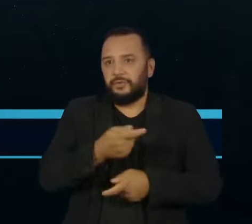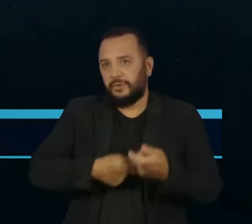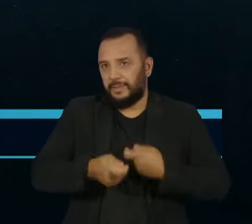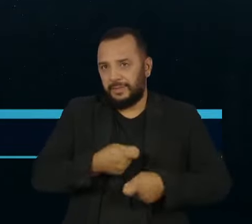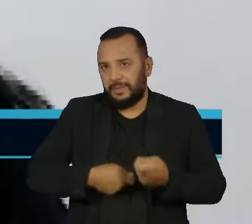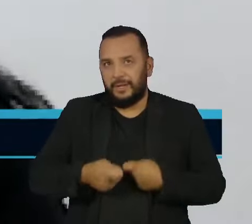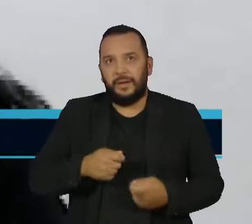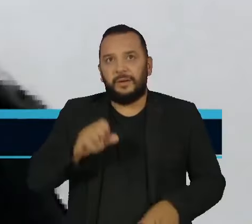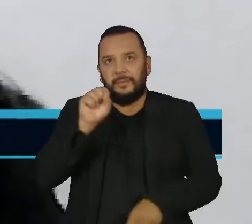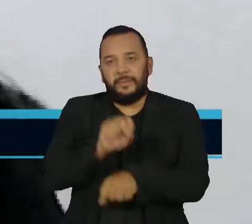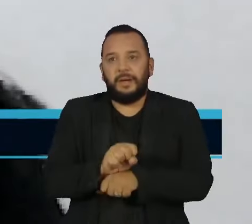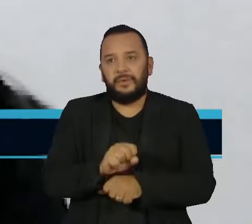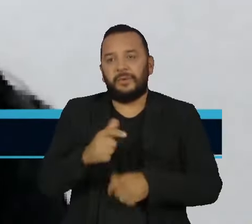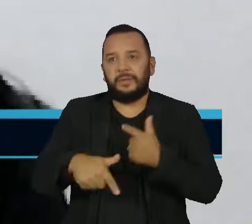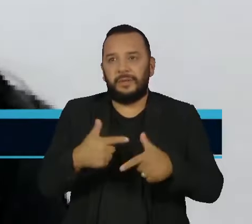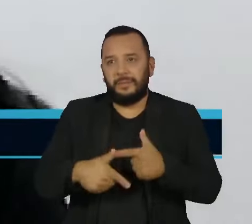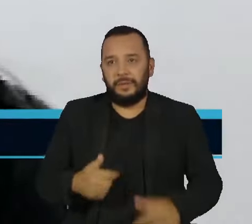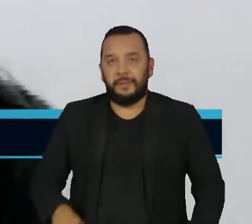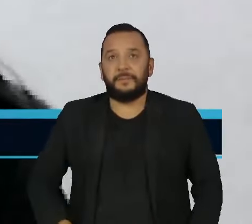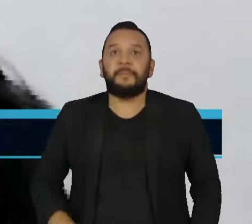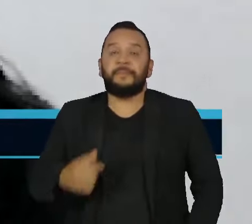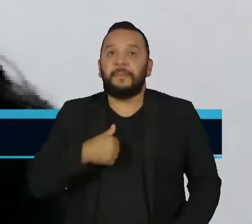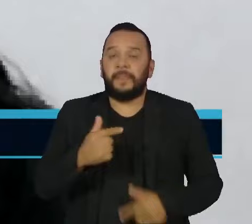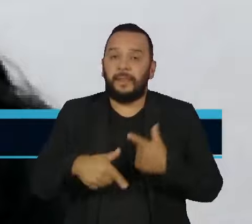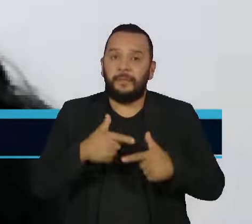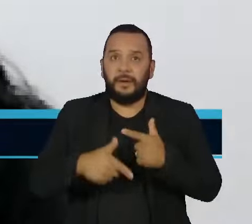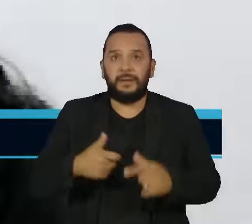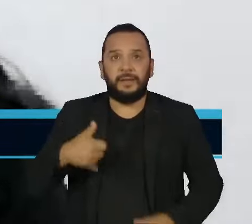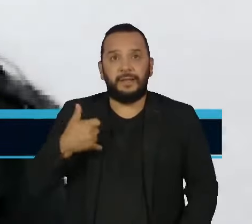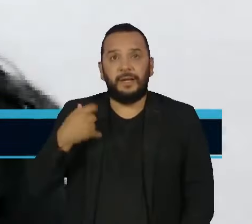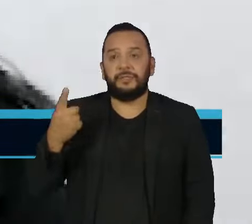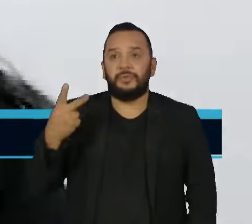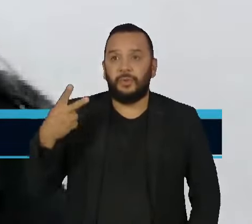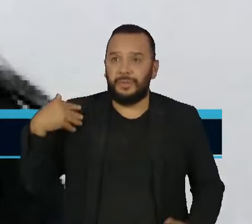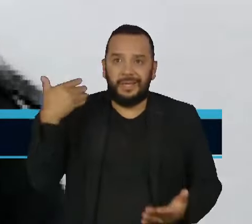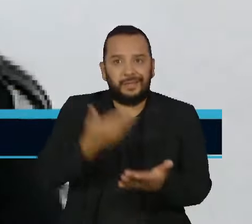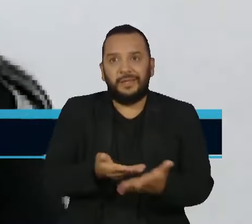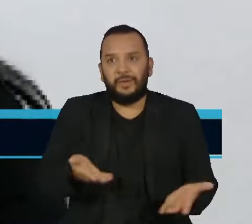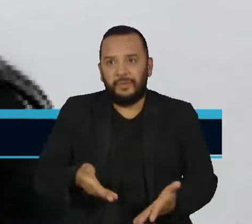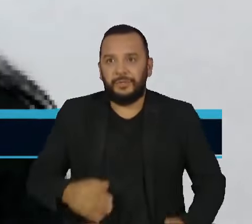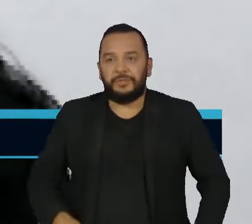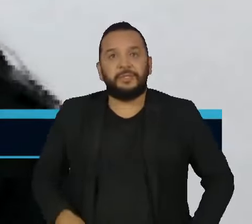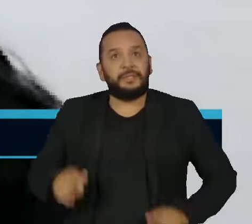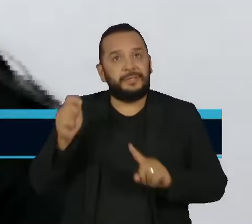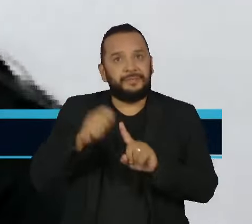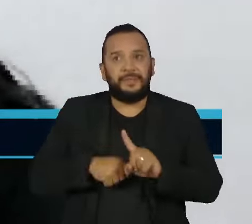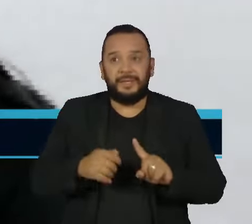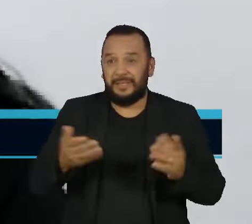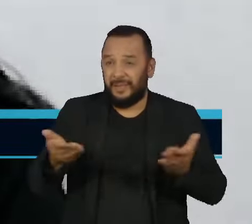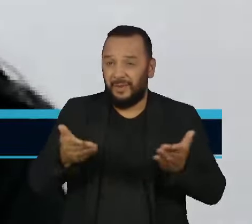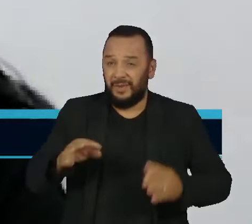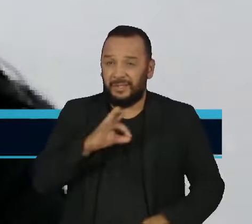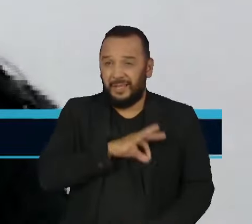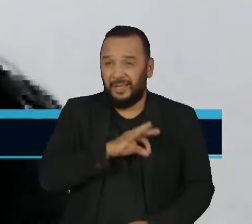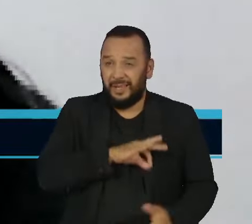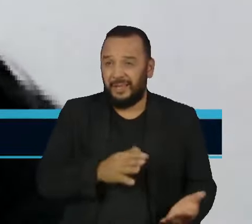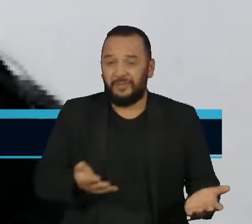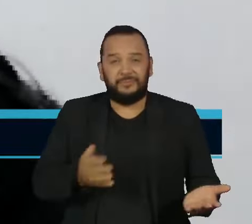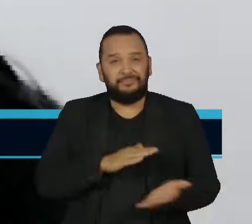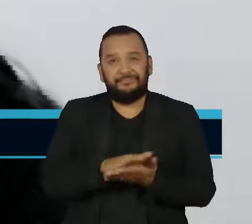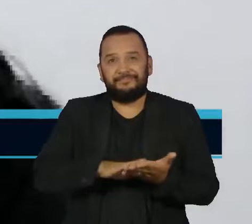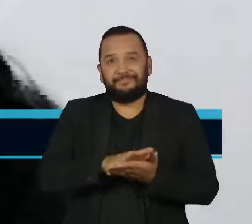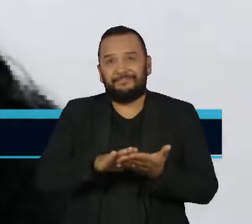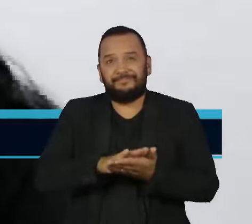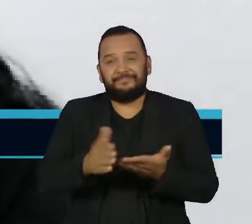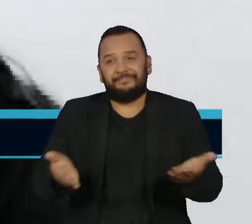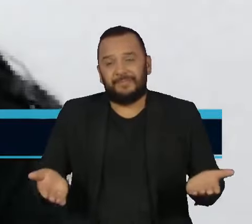de trabalhar. Eu trabalho desde muito cedo, desde os meus 12 anos de idade. E agora, se ver sem renda, não importa o quão bom